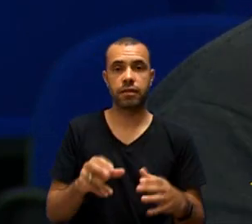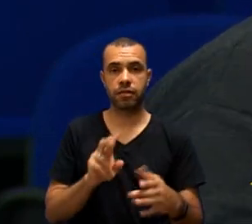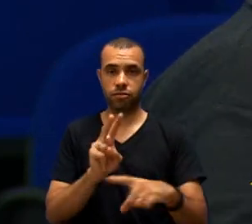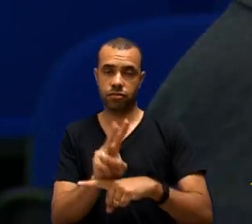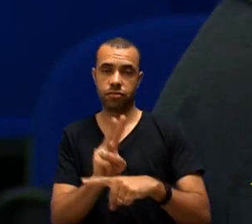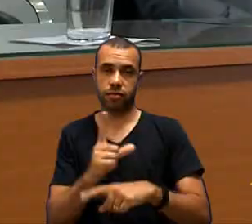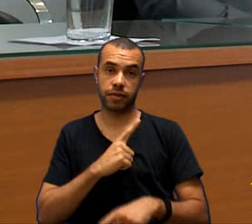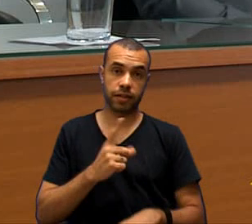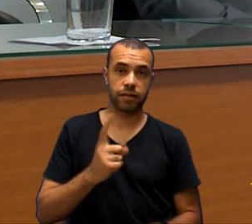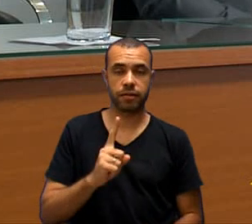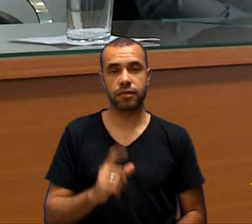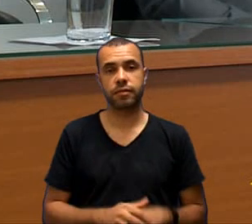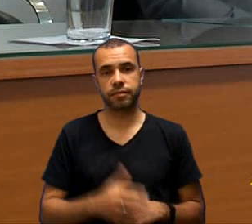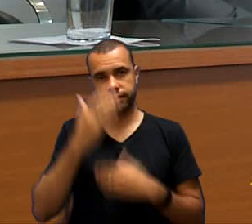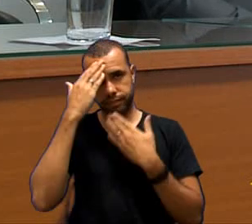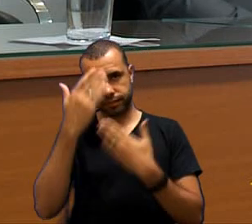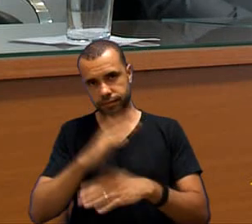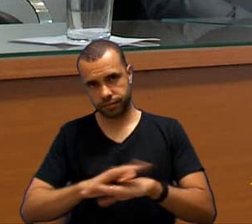isso.